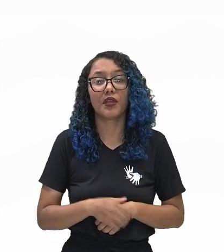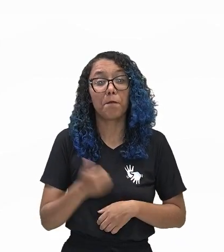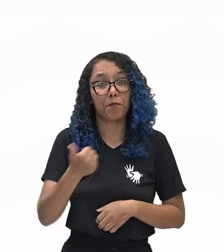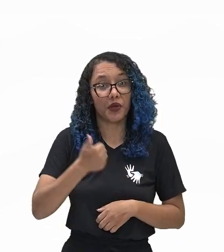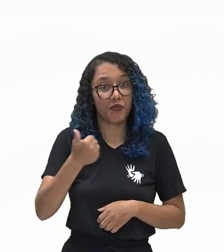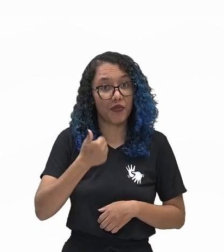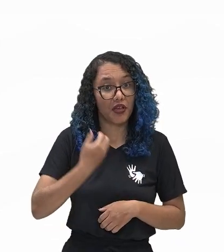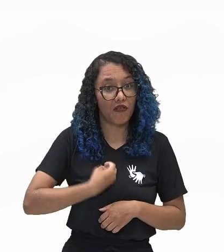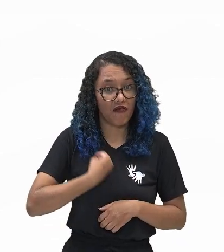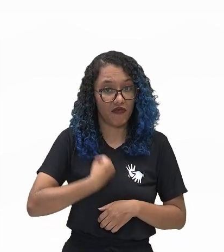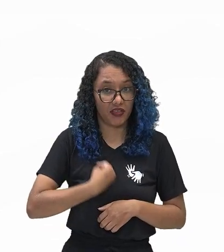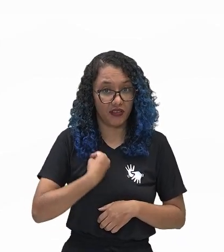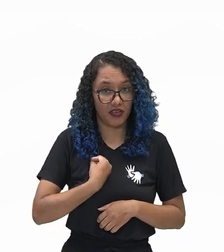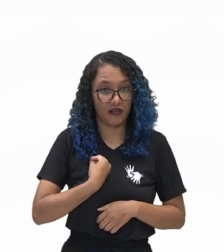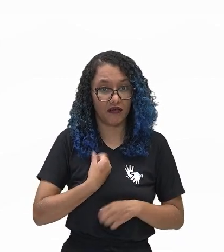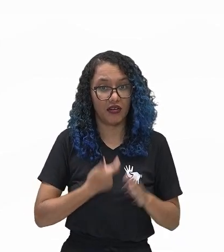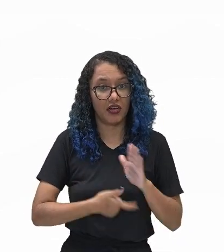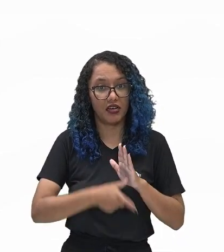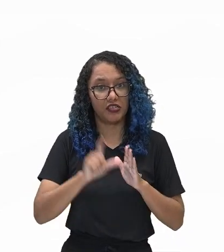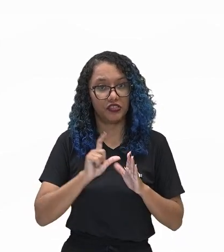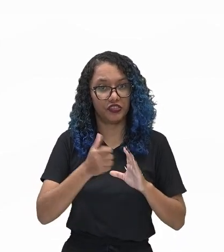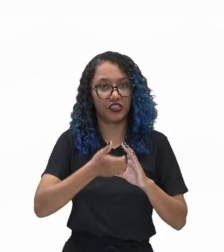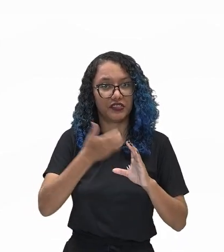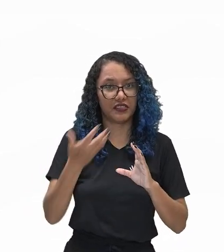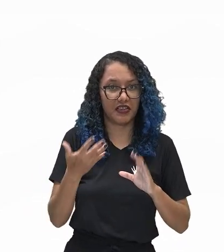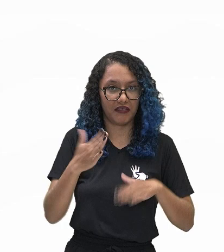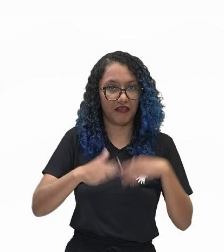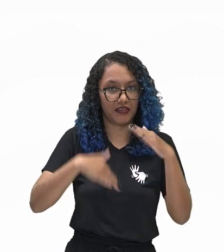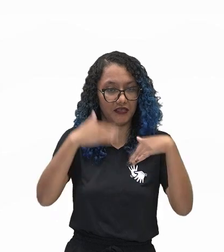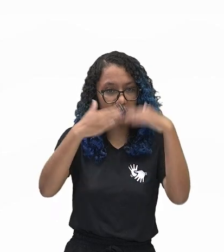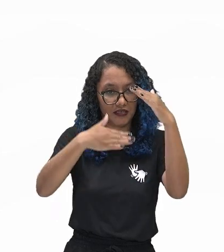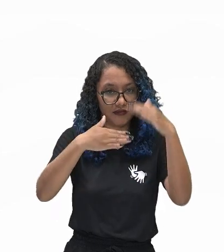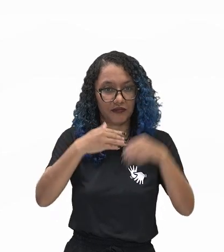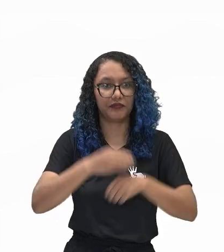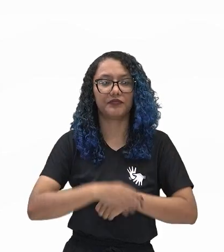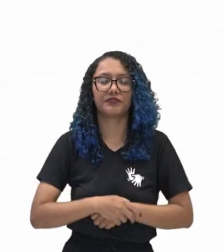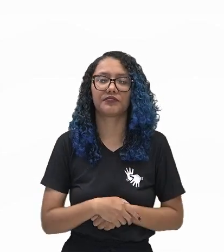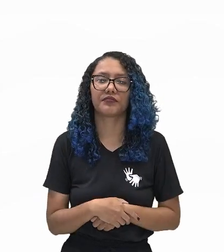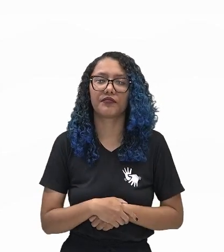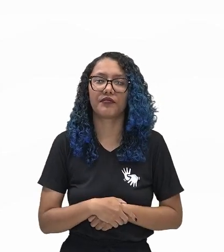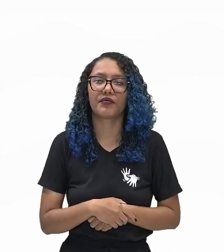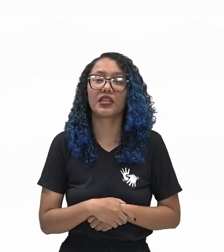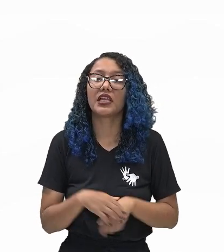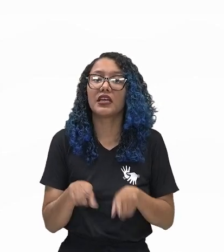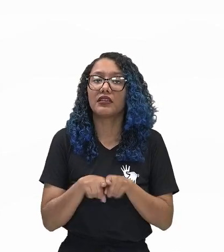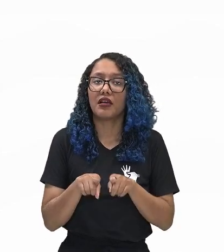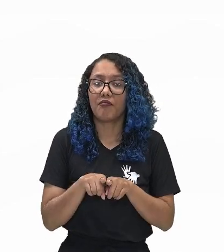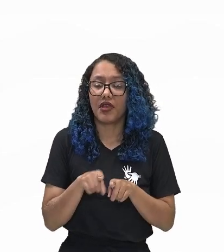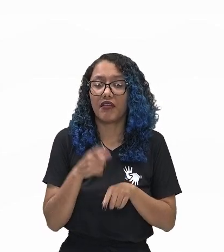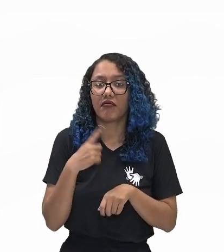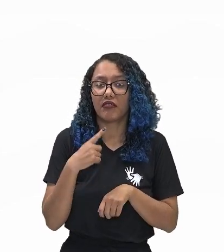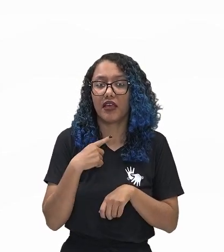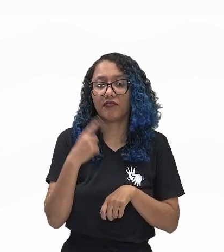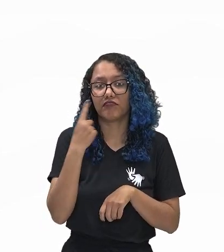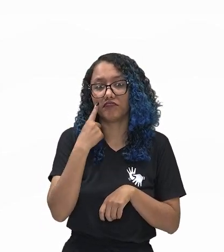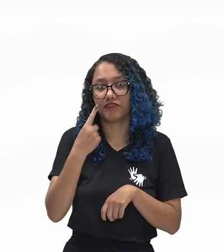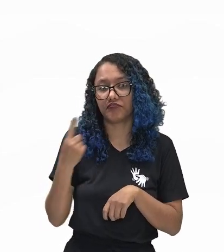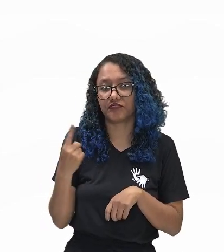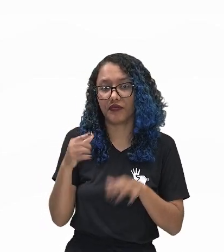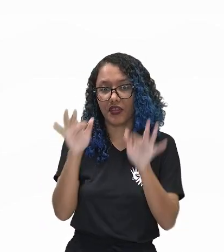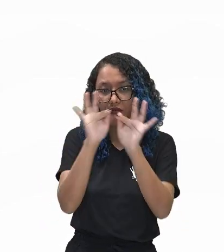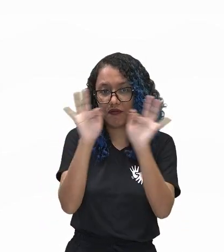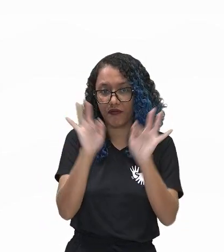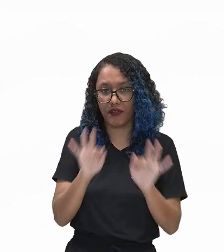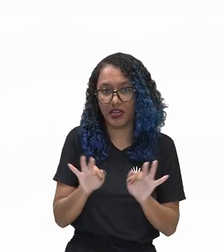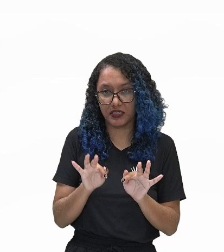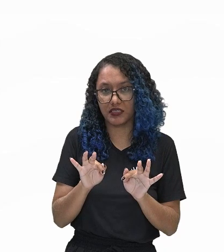dessa essência, que nós vamos entender, tá bom? Sartre, por exemplo, vai trazer para nós a ideia do ser em si e